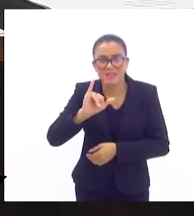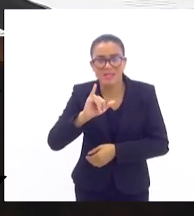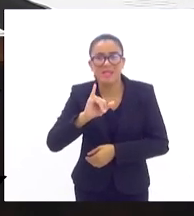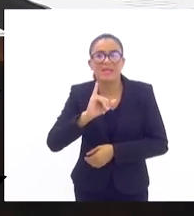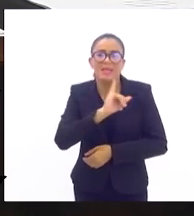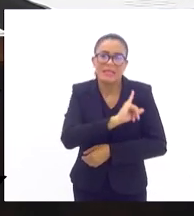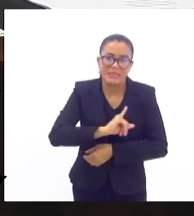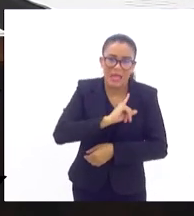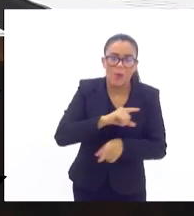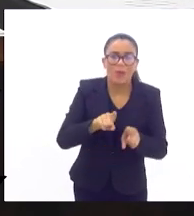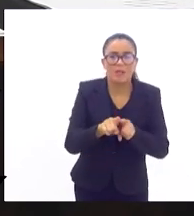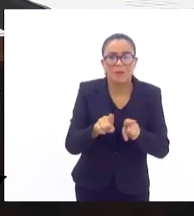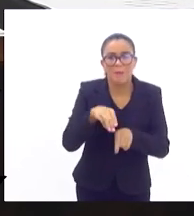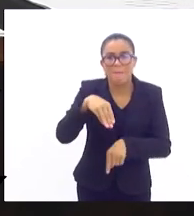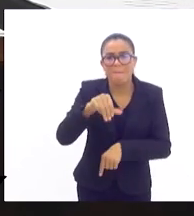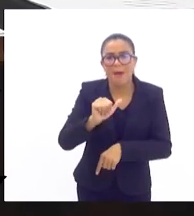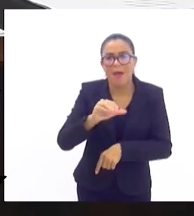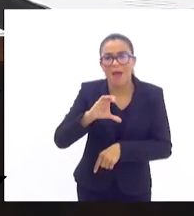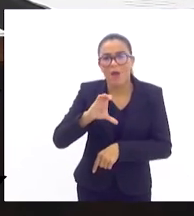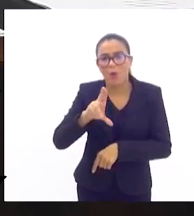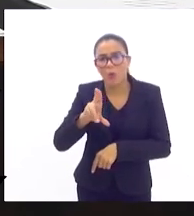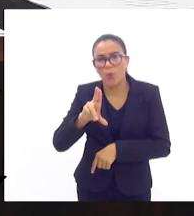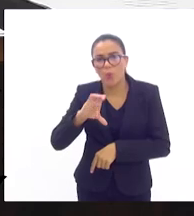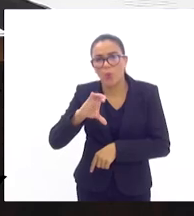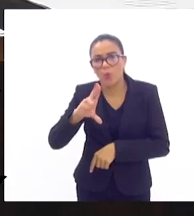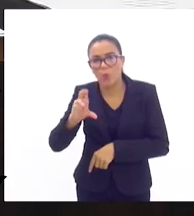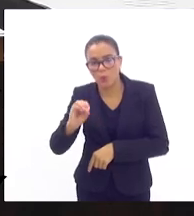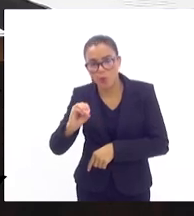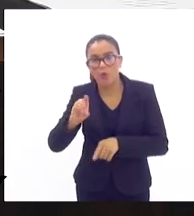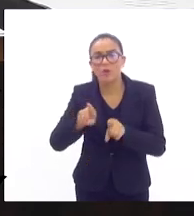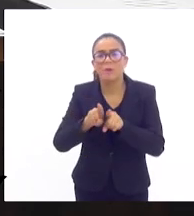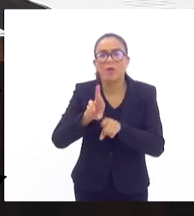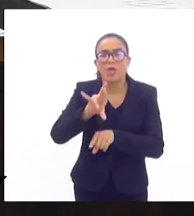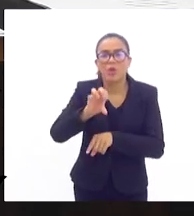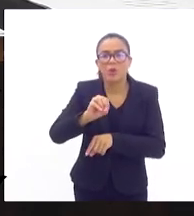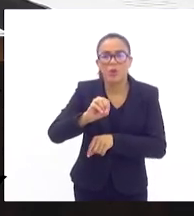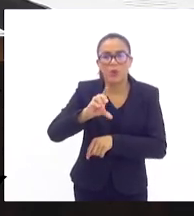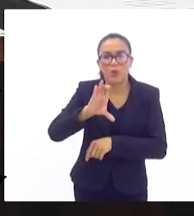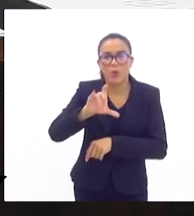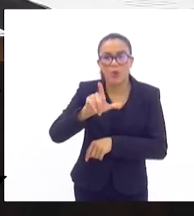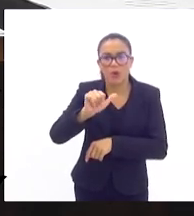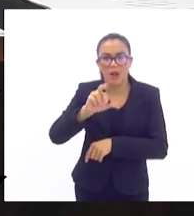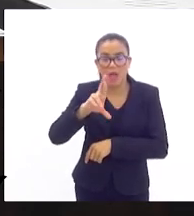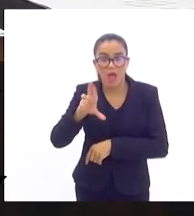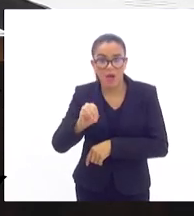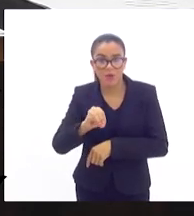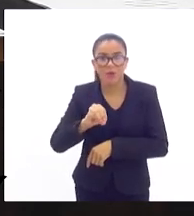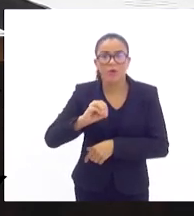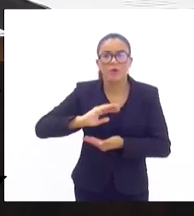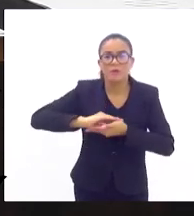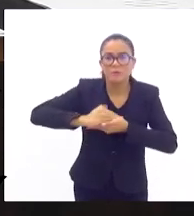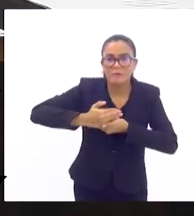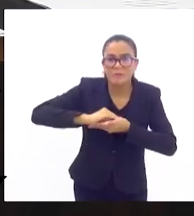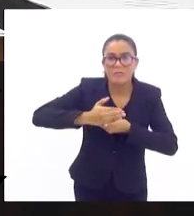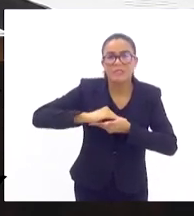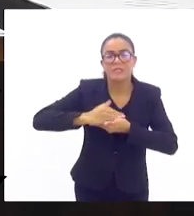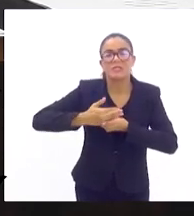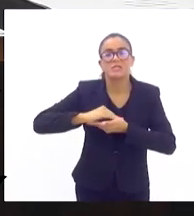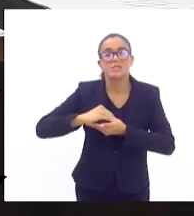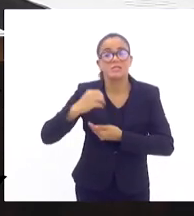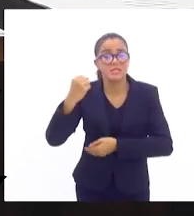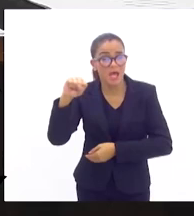Macuco, Natividade, Paracambi, Pinheiral, Piraí, Rio Claro, Rio das Ostras, São Fidélis, São José de Ubá, Seropédica,